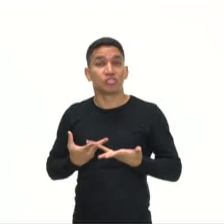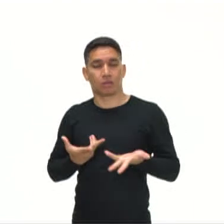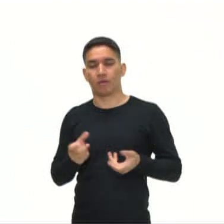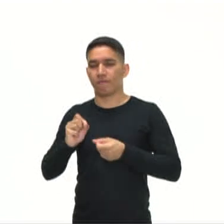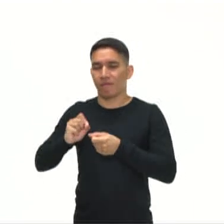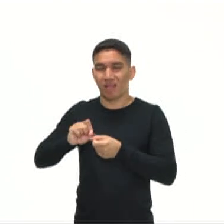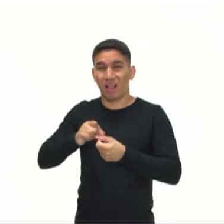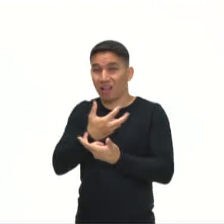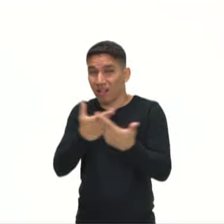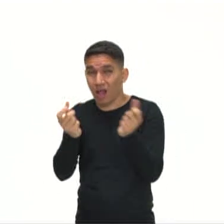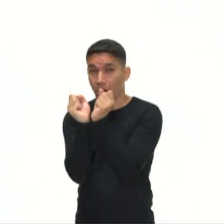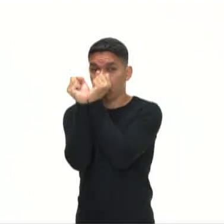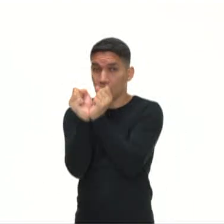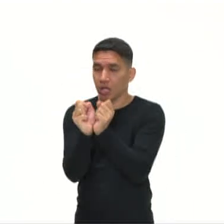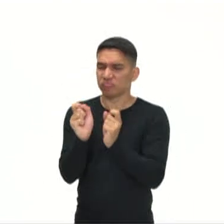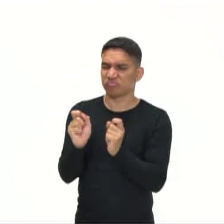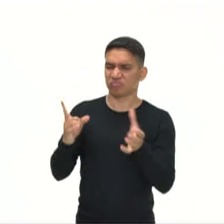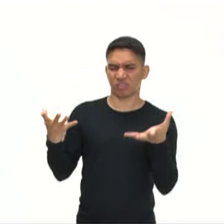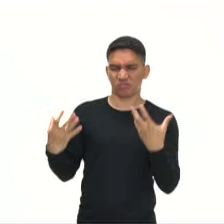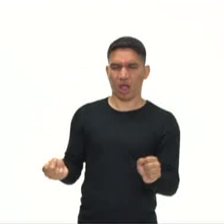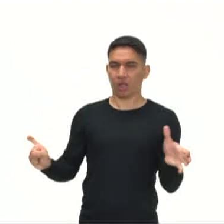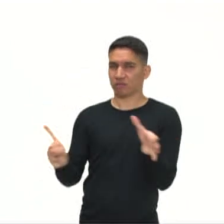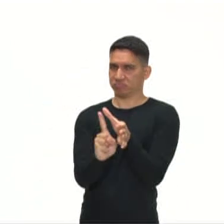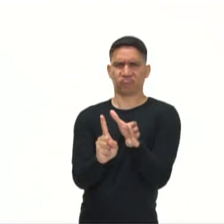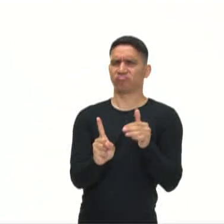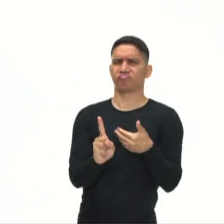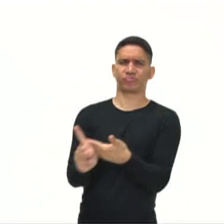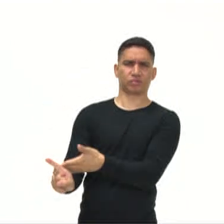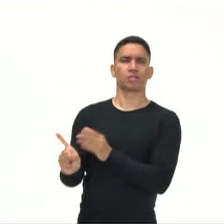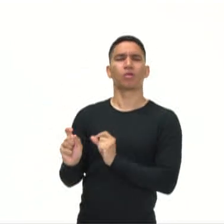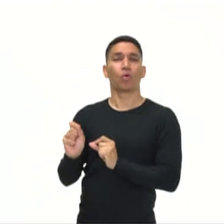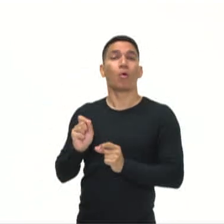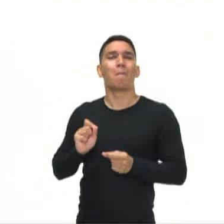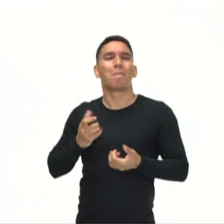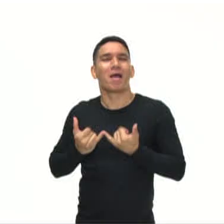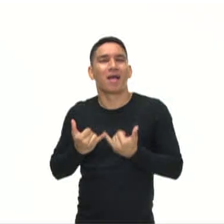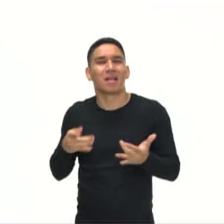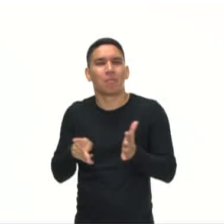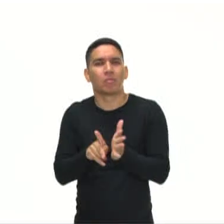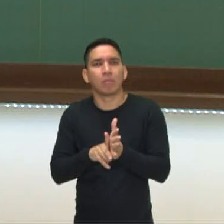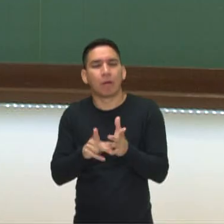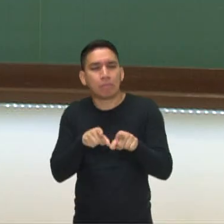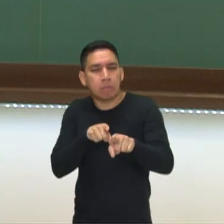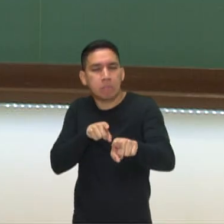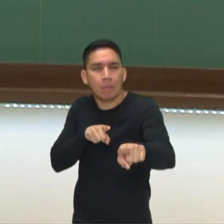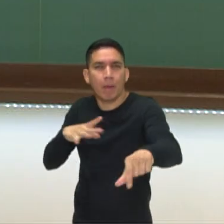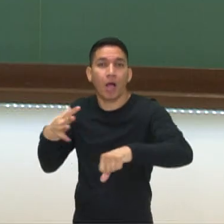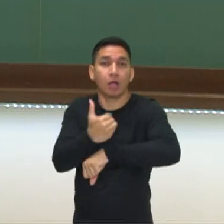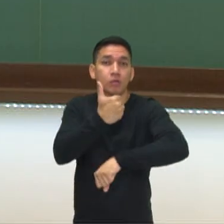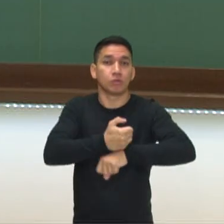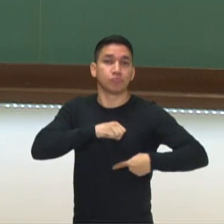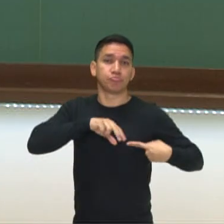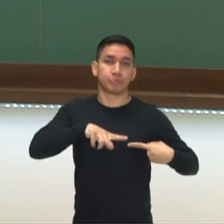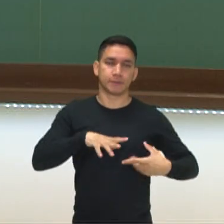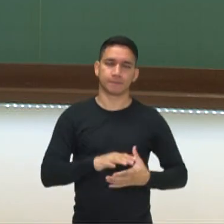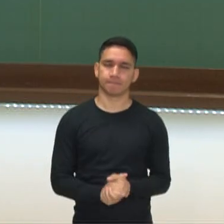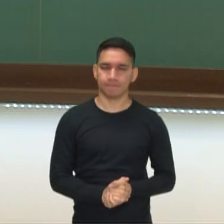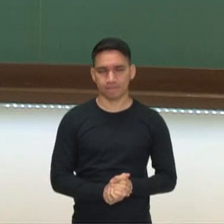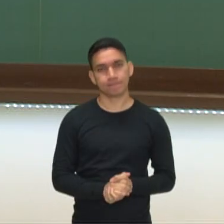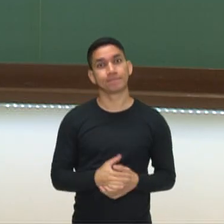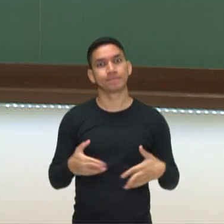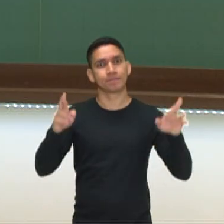não assimilação dessas pessoas se assemelha muito com o ocorrido na colonização portuguesa. Bom,